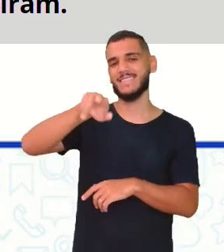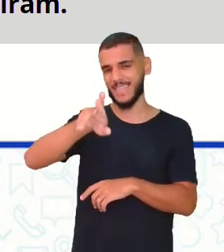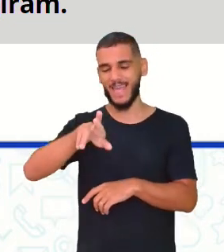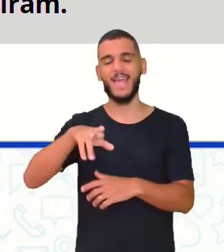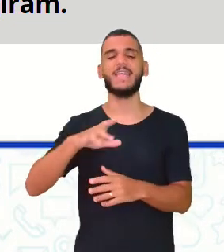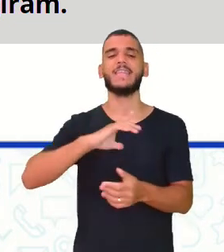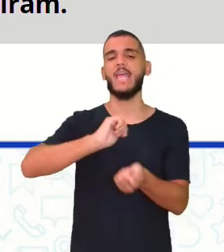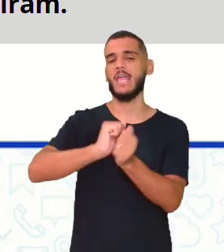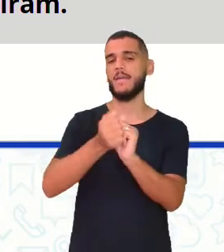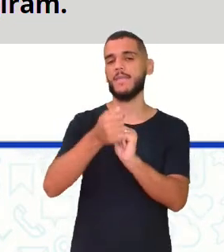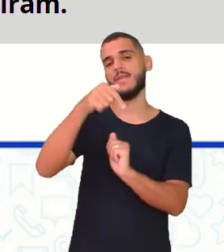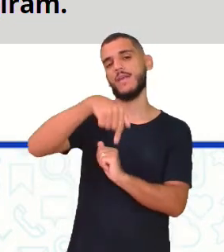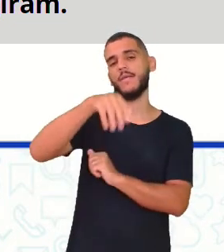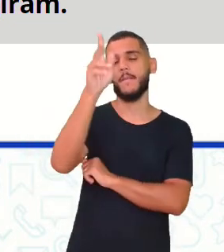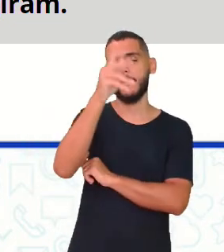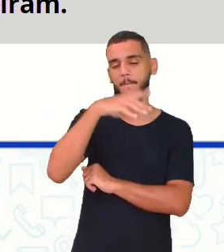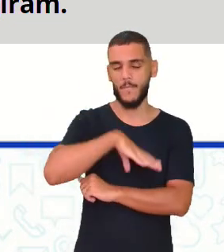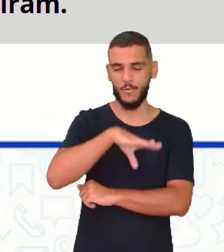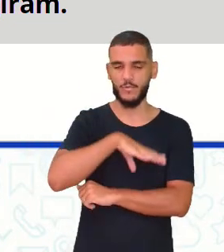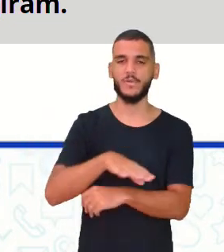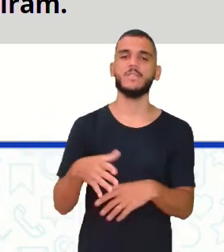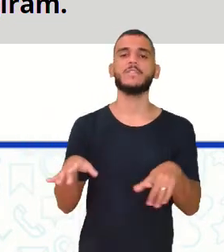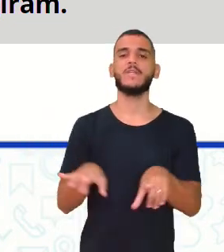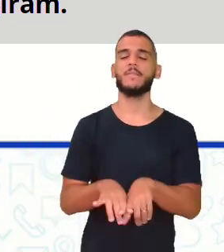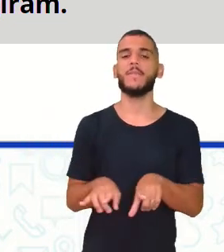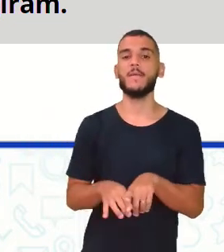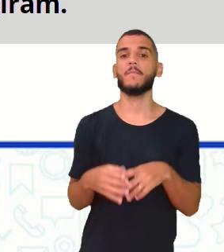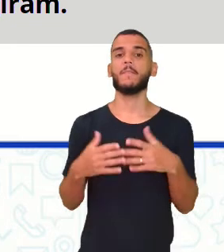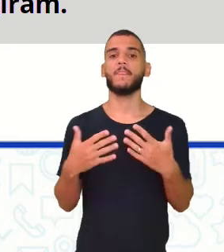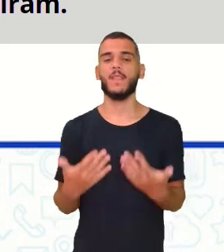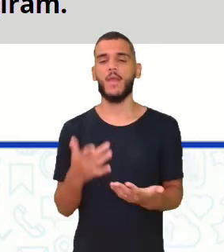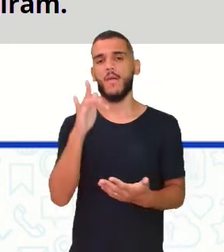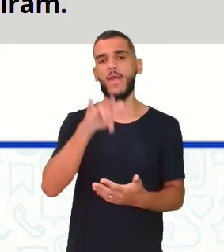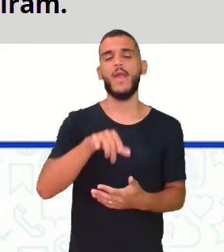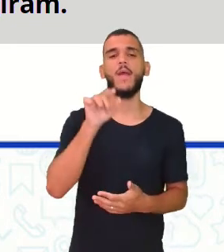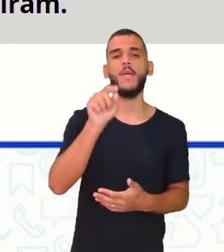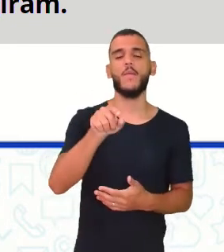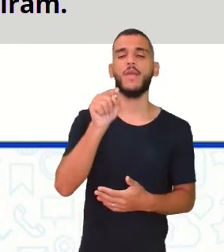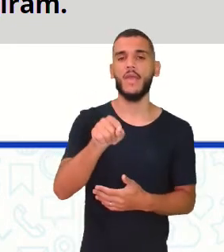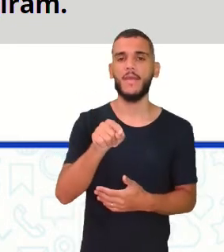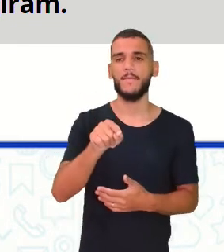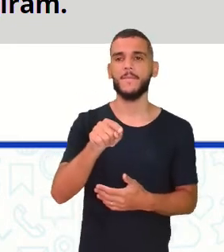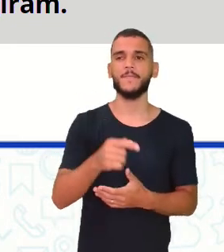diferente, não é de estressar. Pode-se dizer que o estrangeirismo é